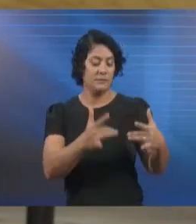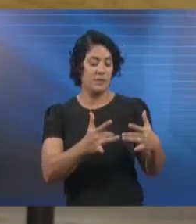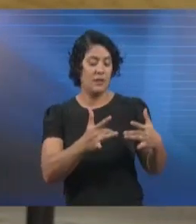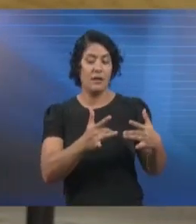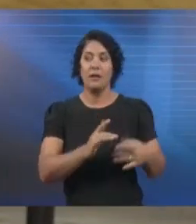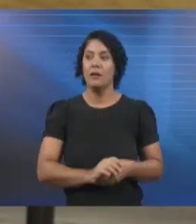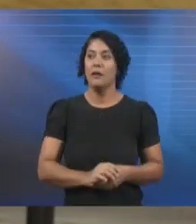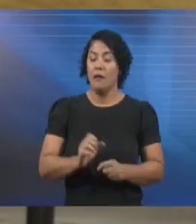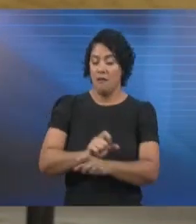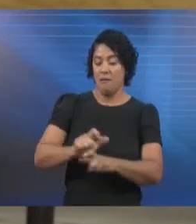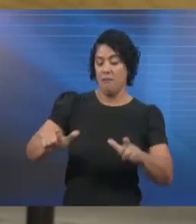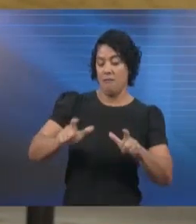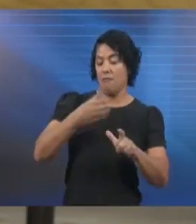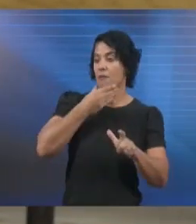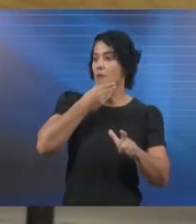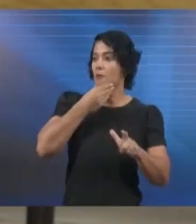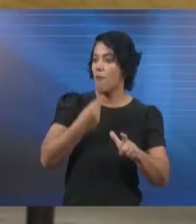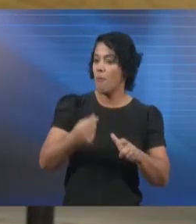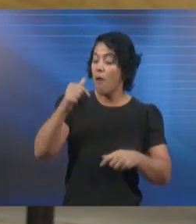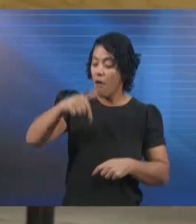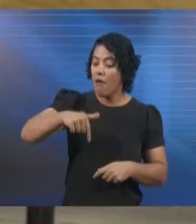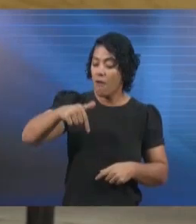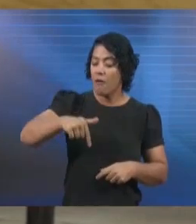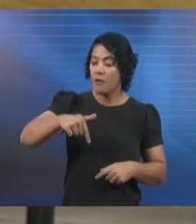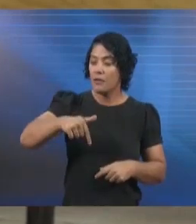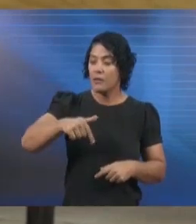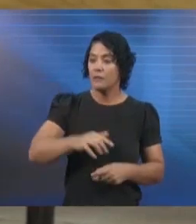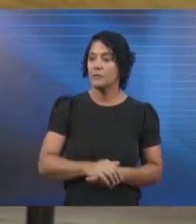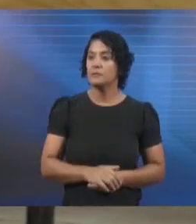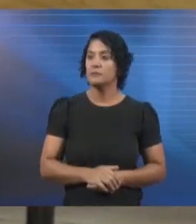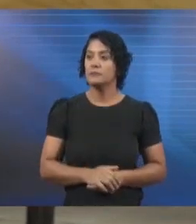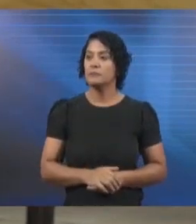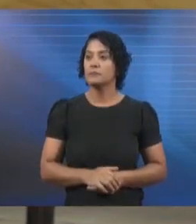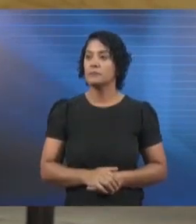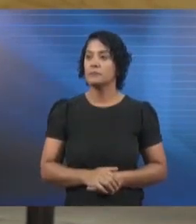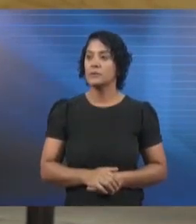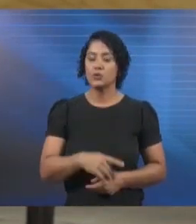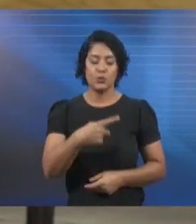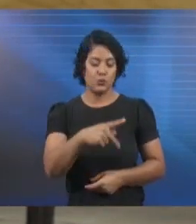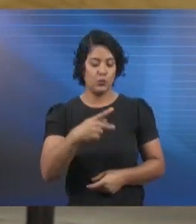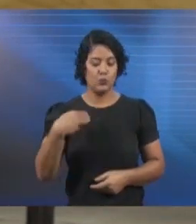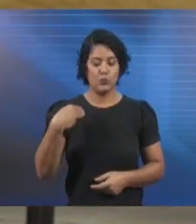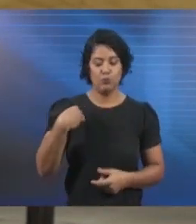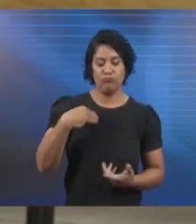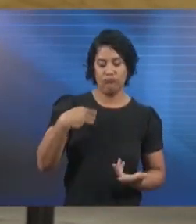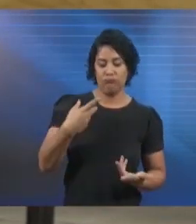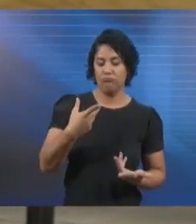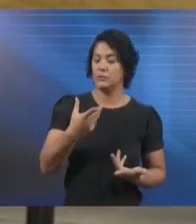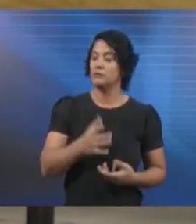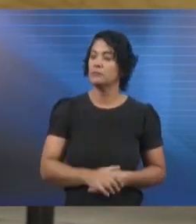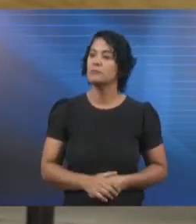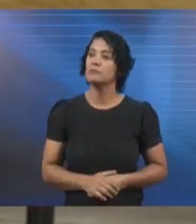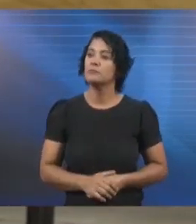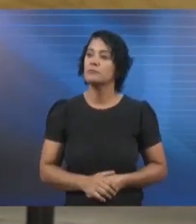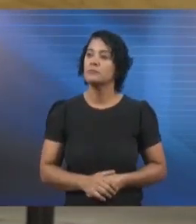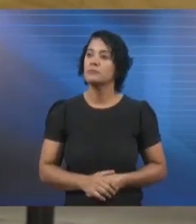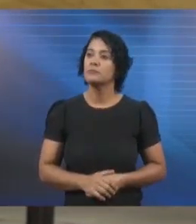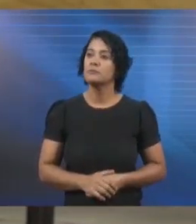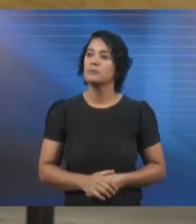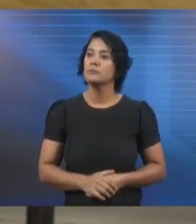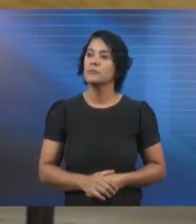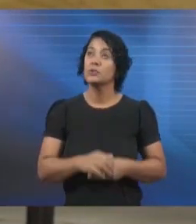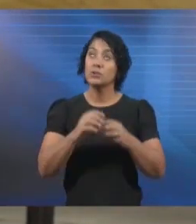esse grande homem que aqui entre nós cumpriu muito bem a sua missão e certamente será muito bem